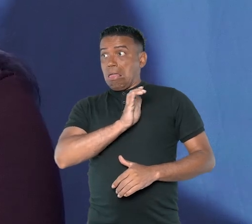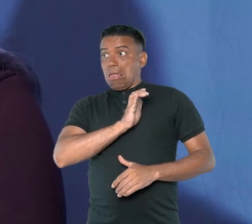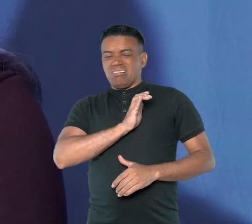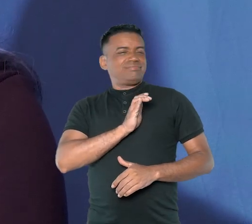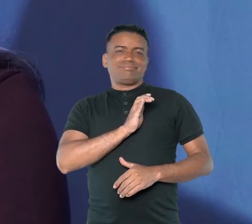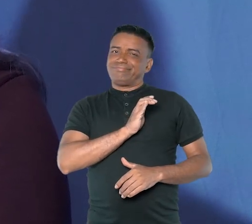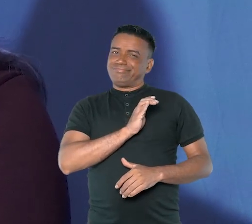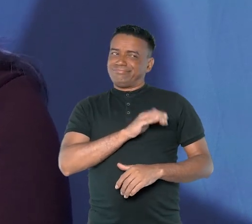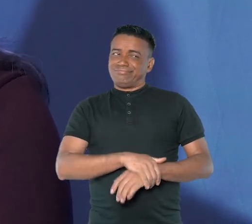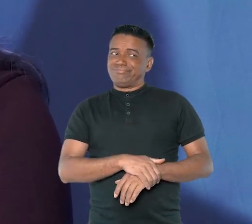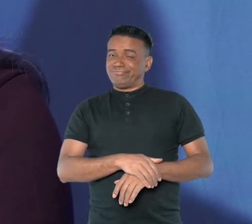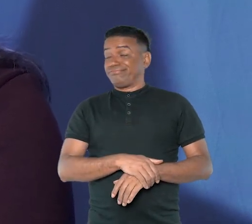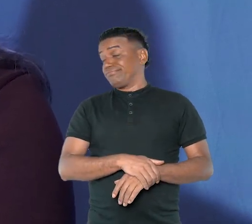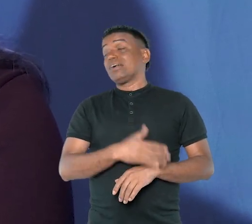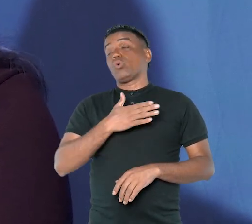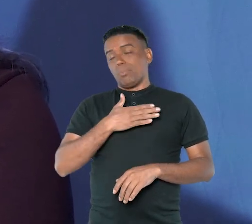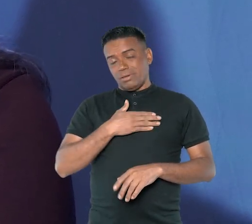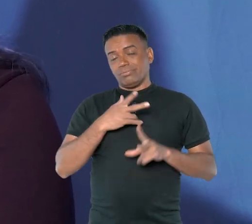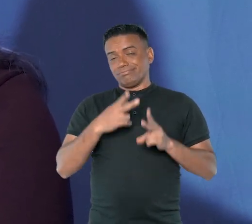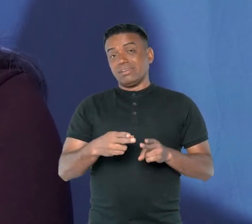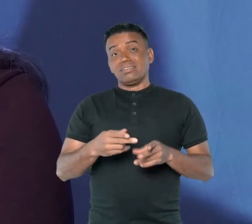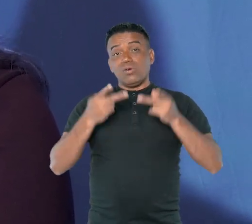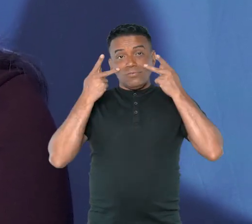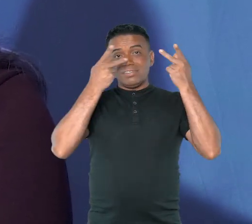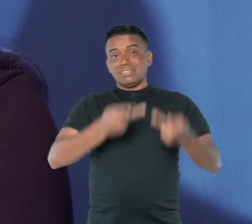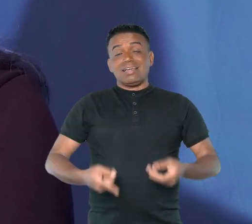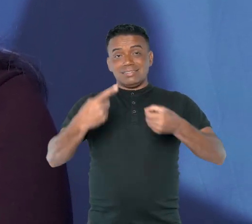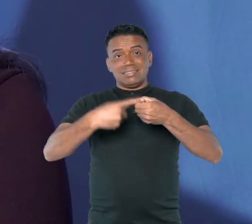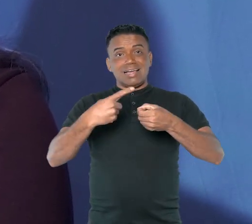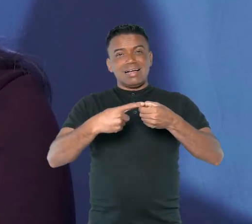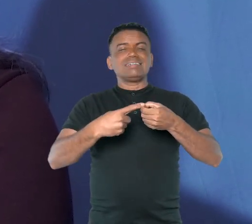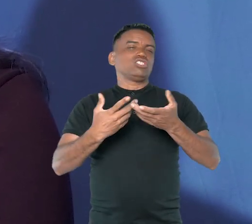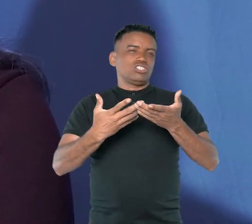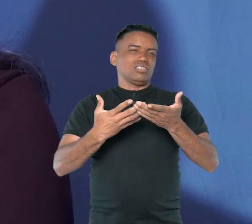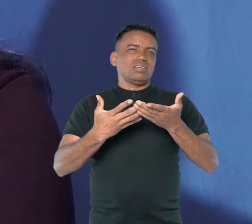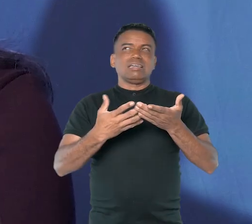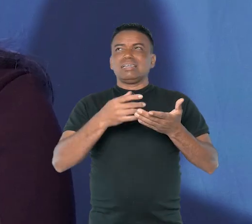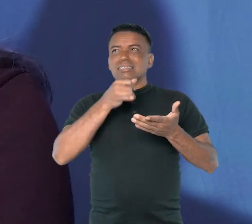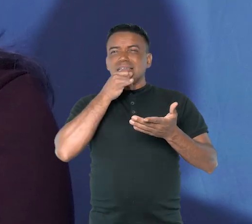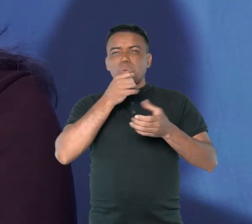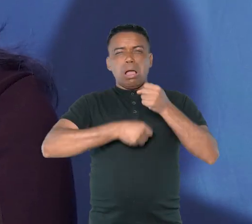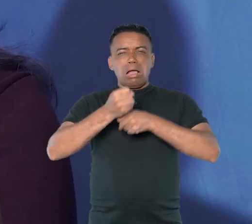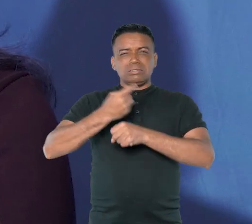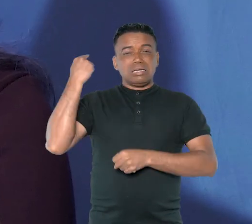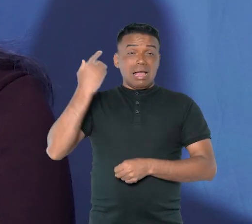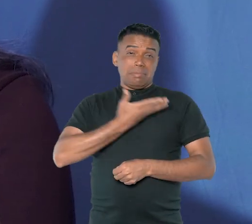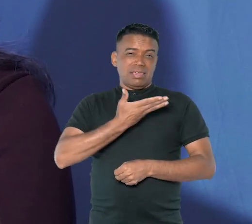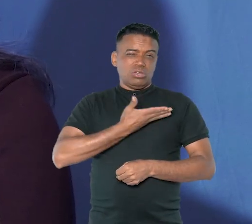aquela pessoa. Foi assim comigo. A primeira vez que visitei a cidade, na virada do século, um amigo querido, que já se